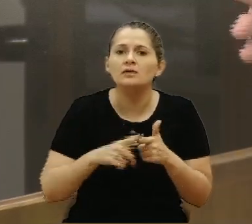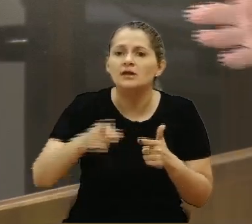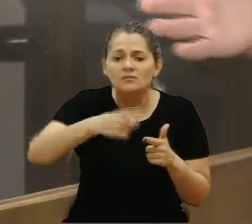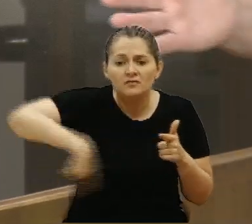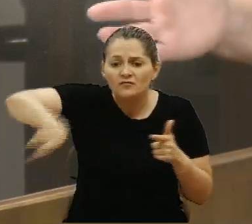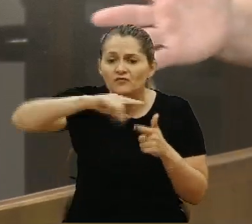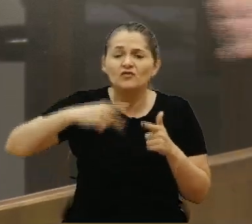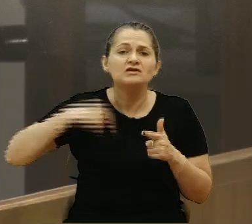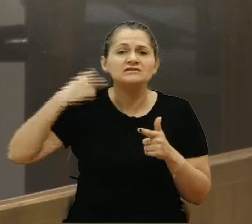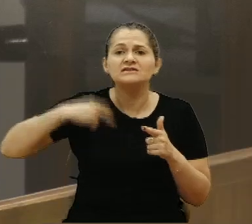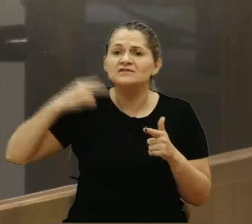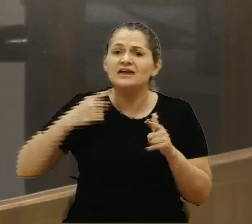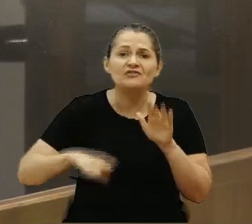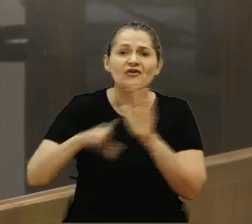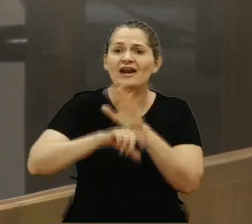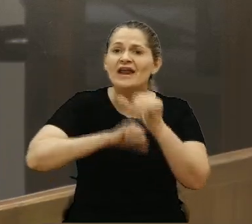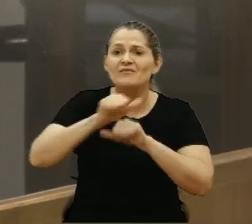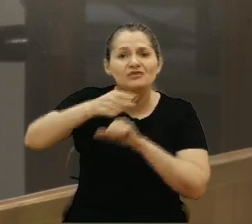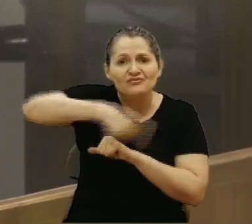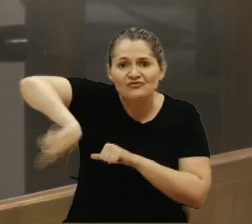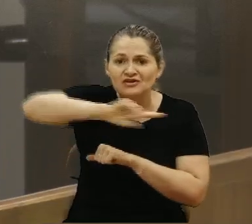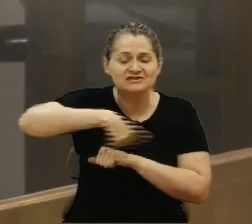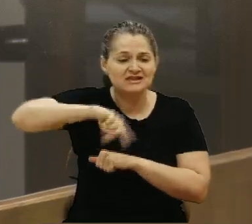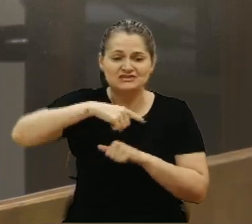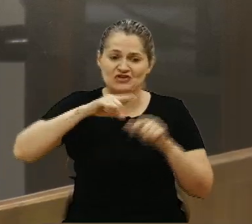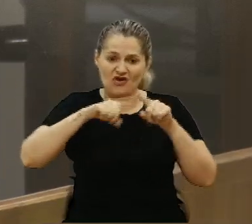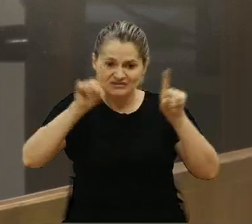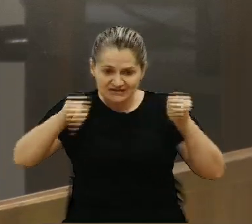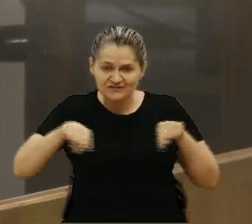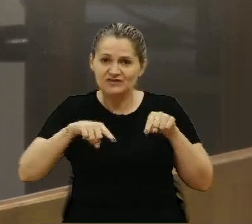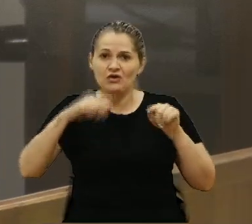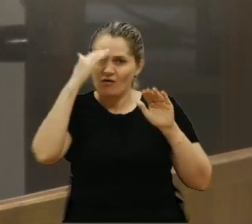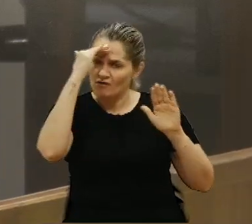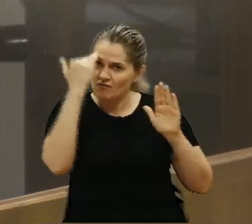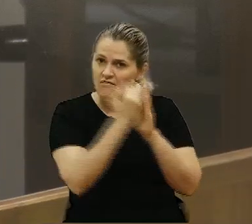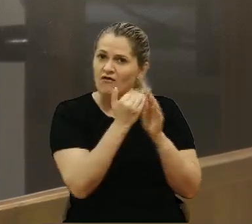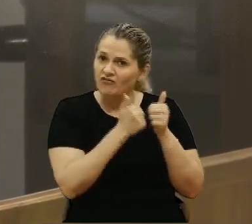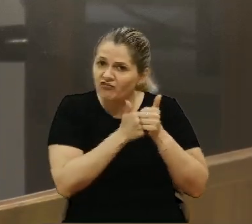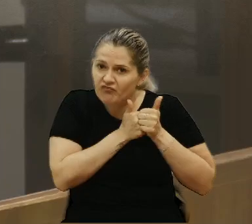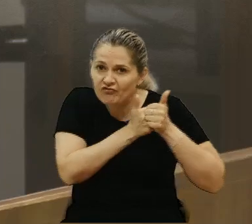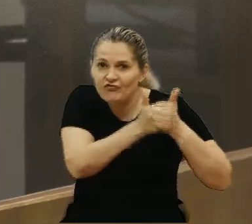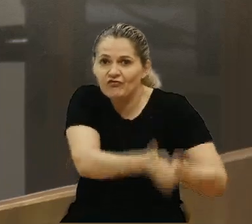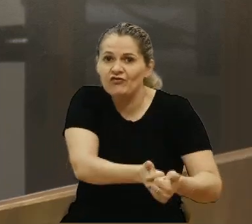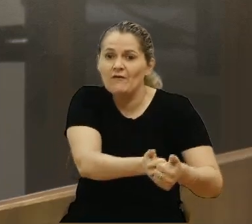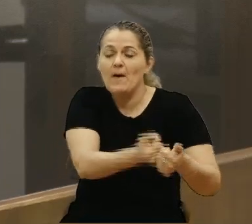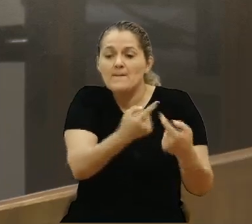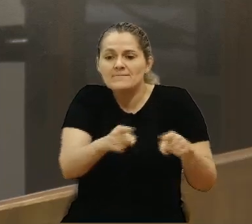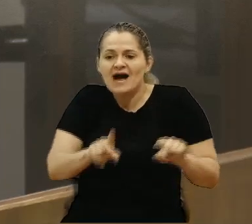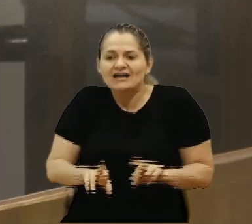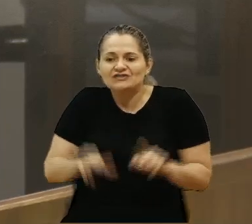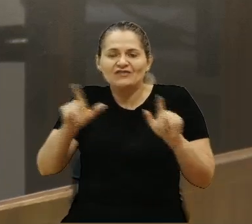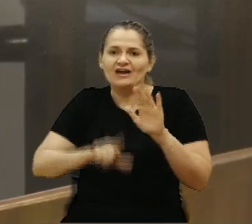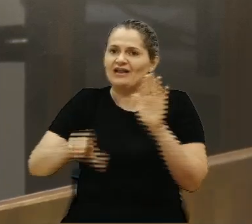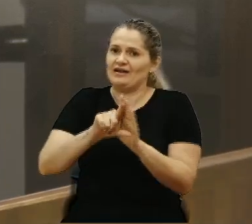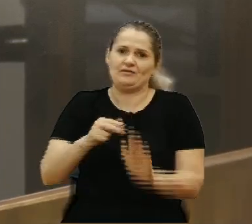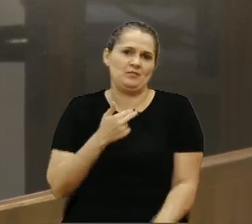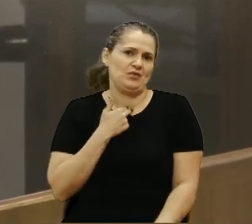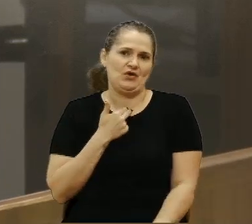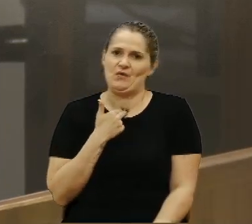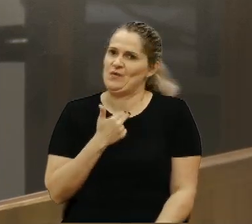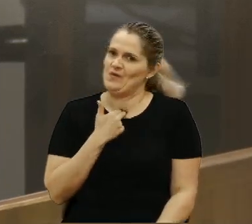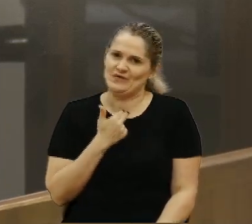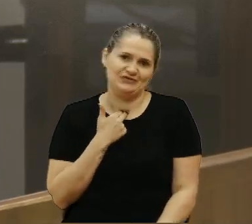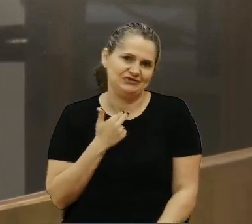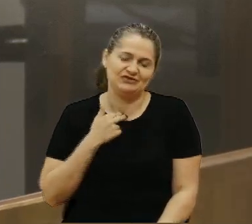na mão, mudem a lei que a gente cumpre. Agora, não dá para dizer para nós fazer coisas diferentes do que está na lei. Quando a gente